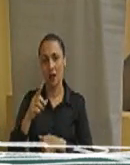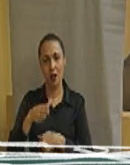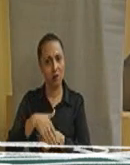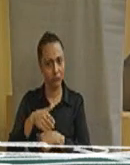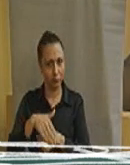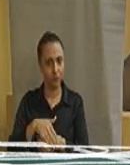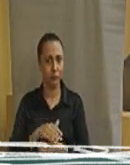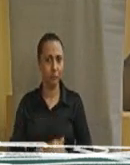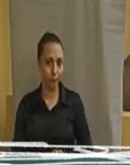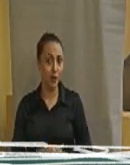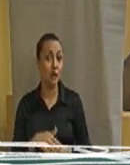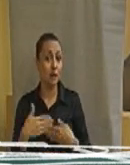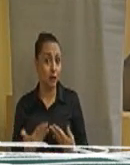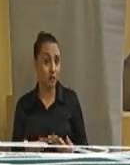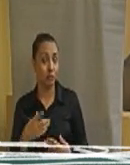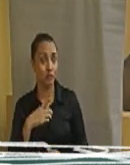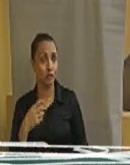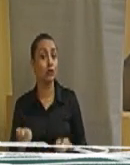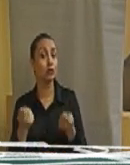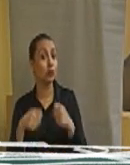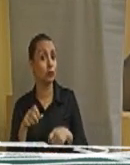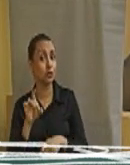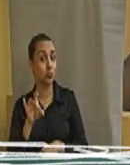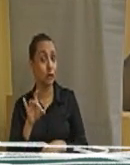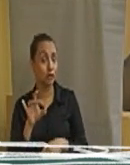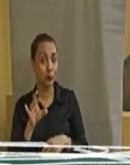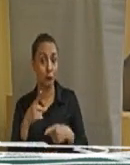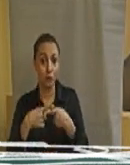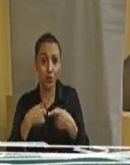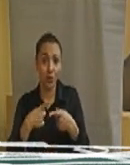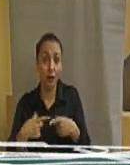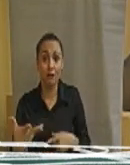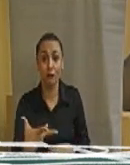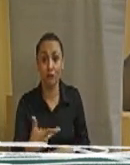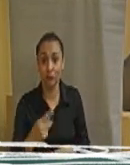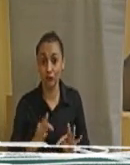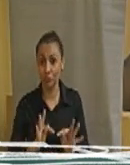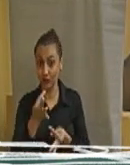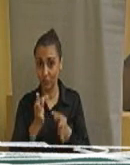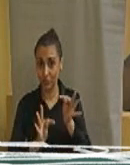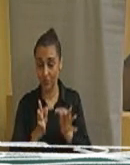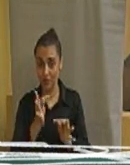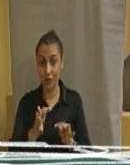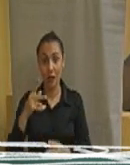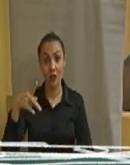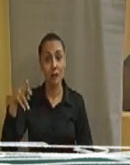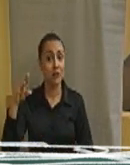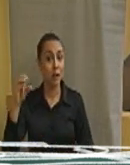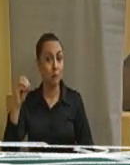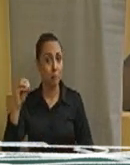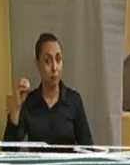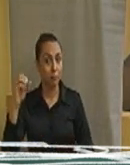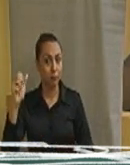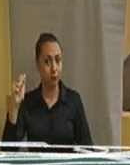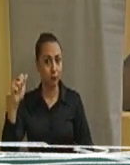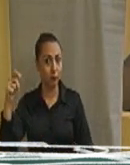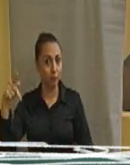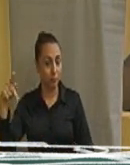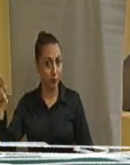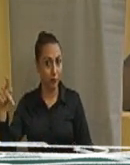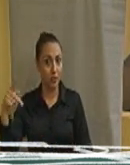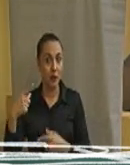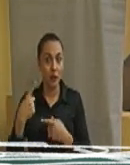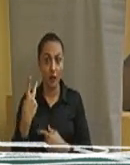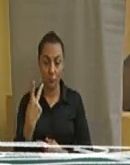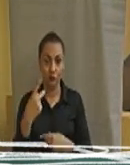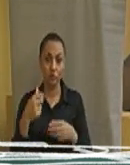posse dessa informação só é possível pelo trabalho primoroso dos técnicos da PROAP, que as 2 pró-reitoras